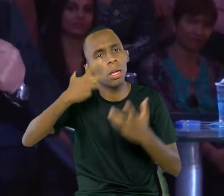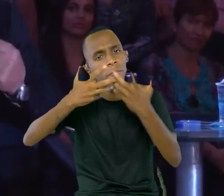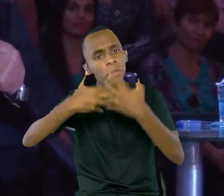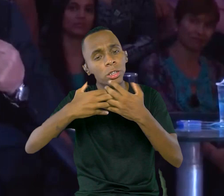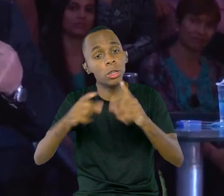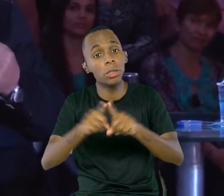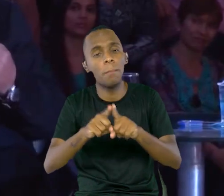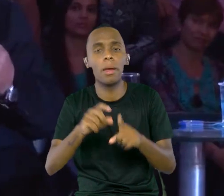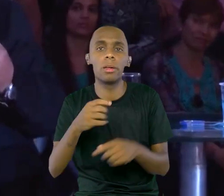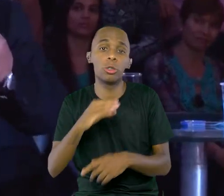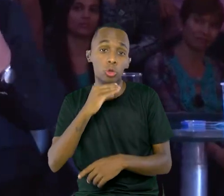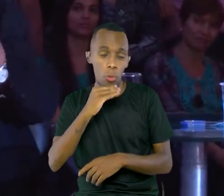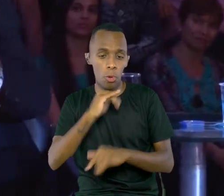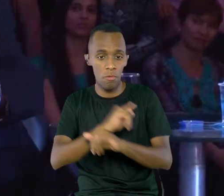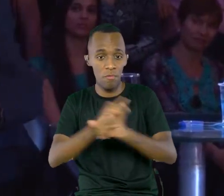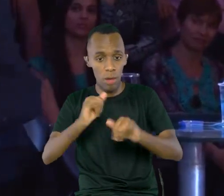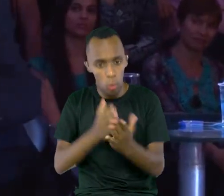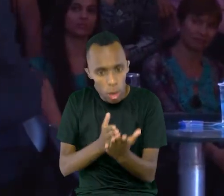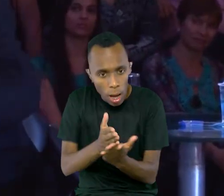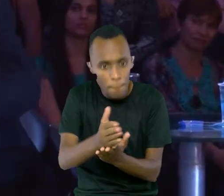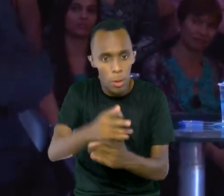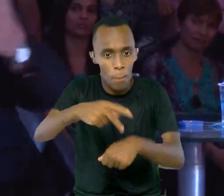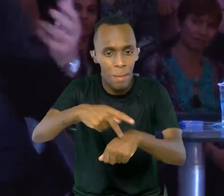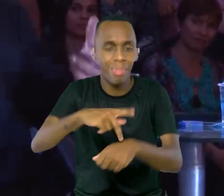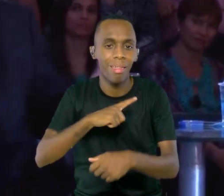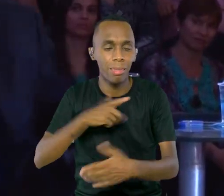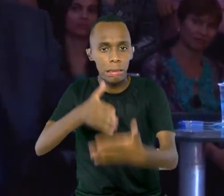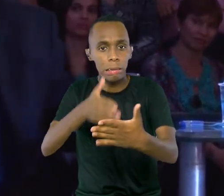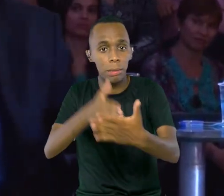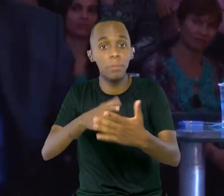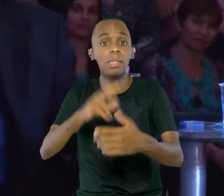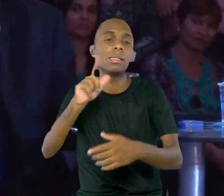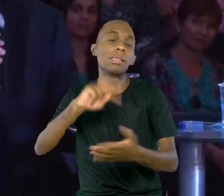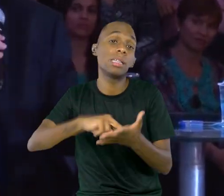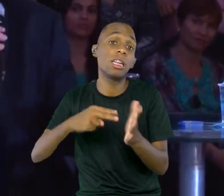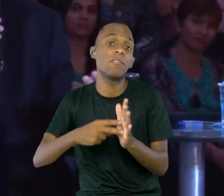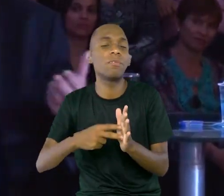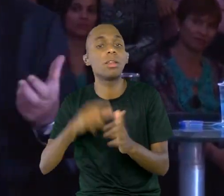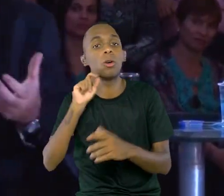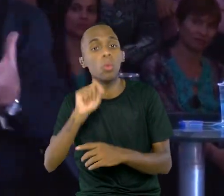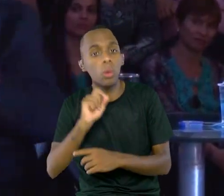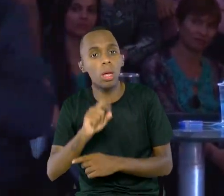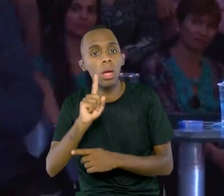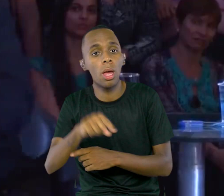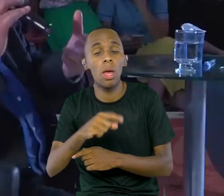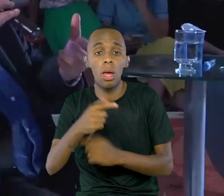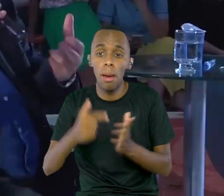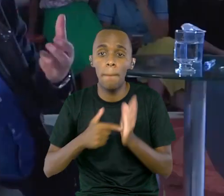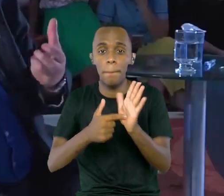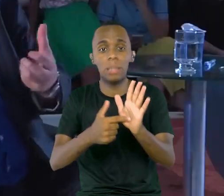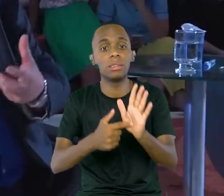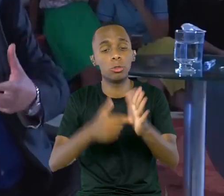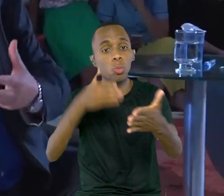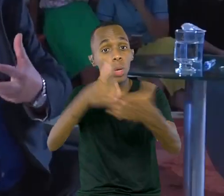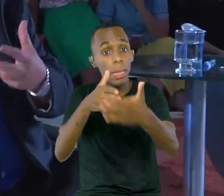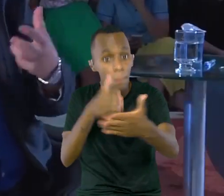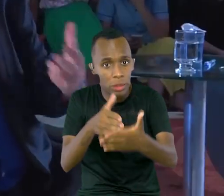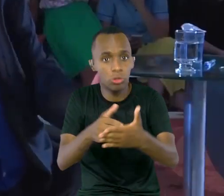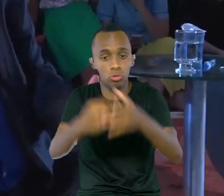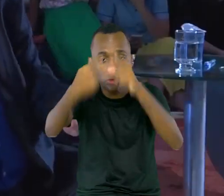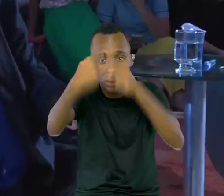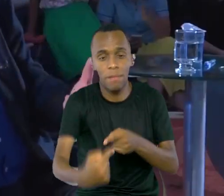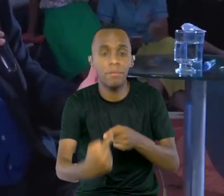vale nós pensarmos. Porque quando Drummond diz no meio do caminho tinha uma pedra, obviamente que ele está falando daquilo que é a presença